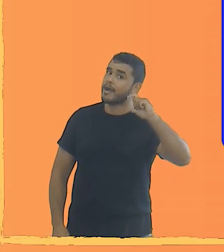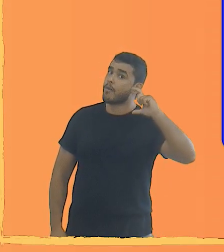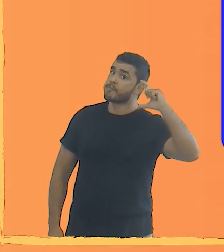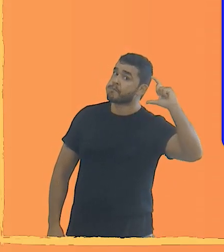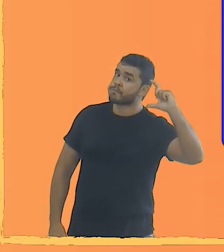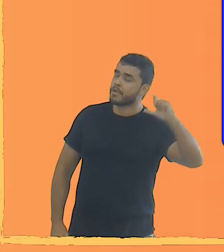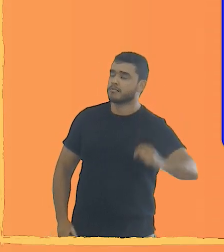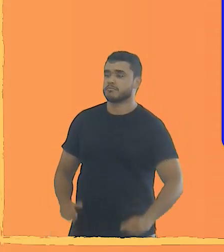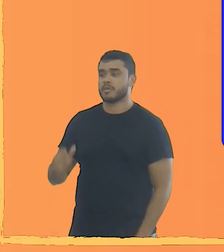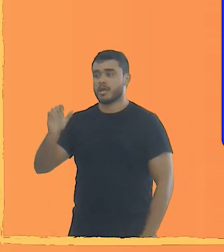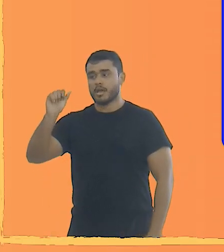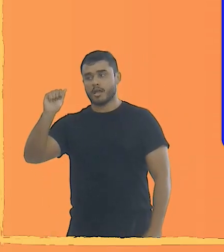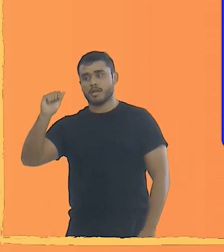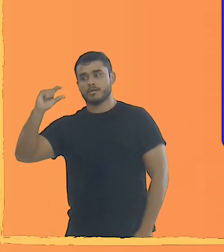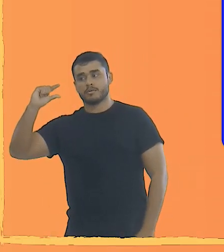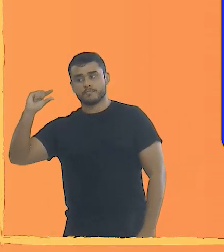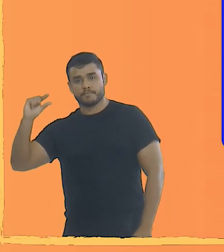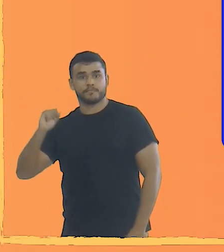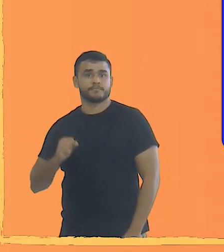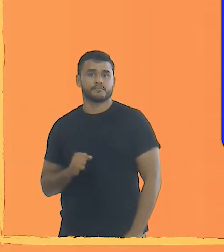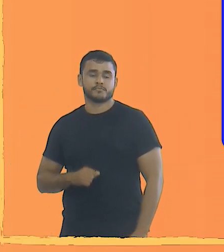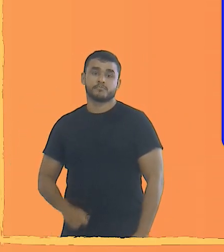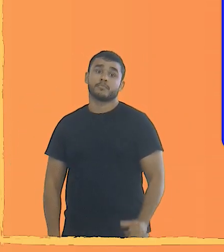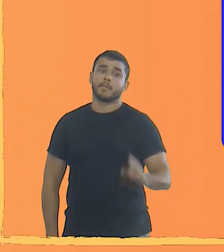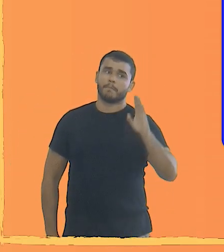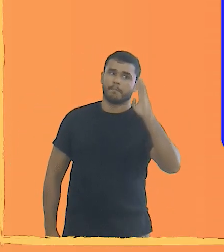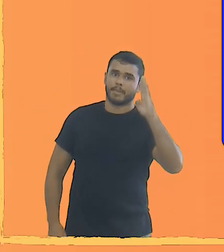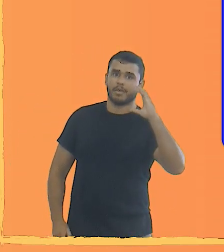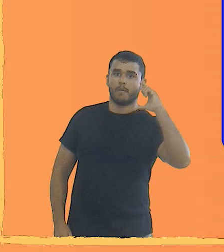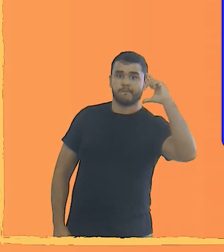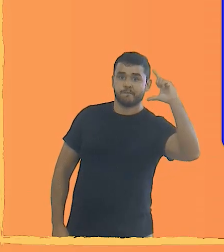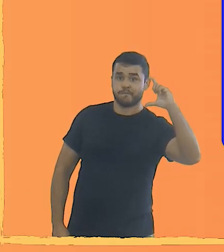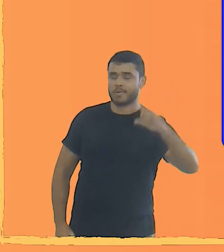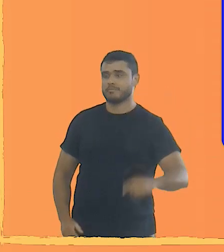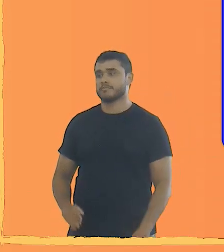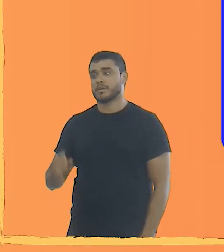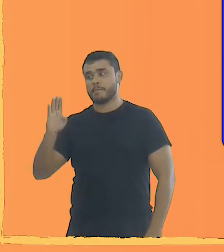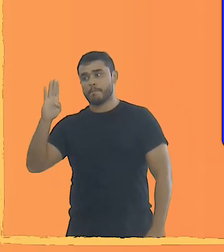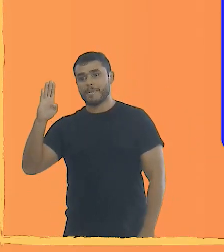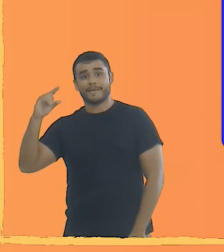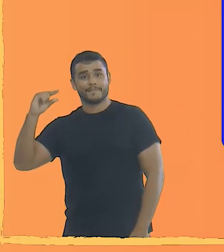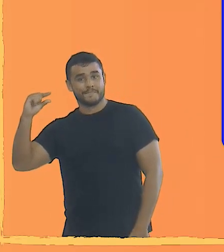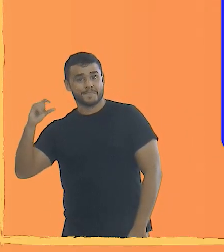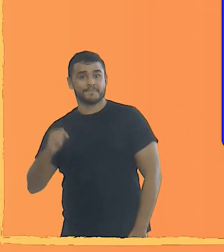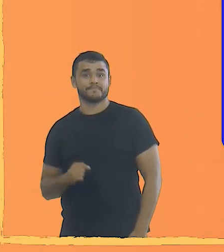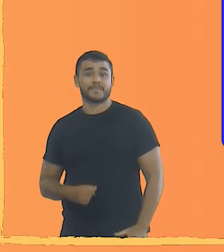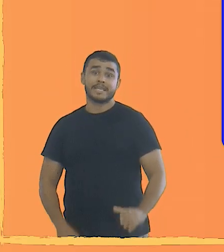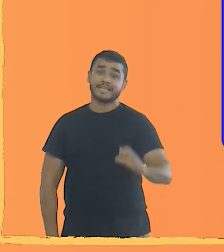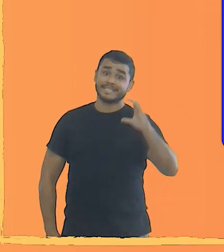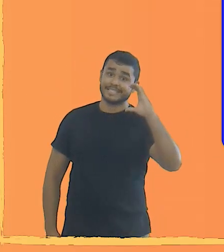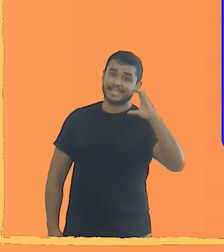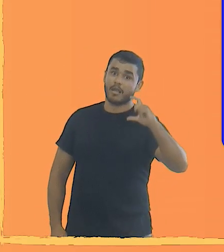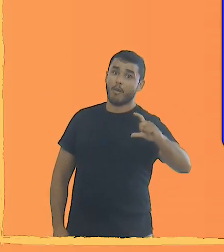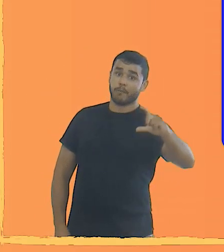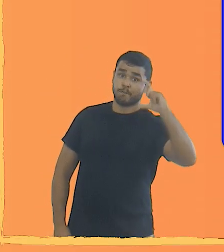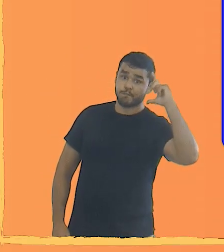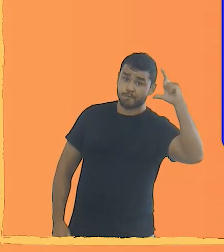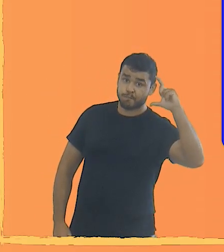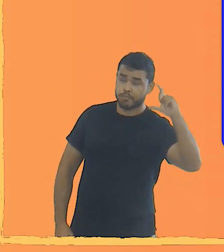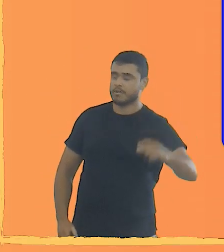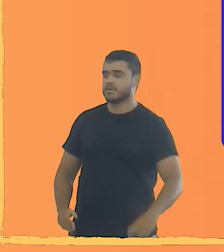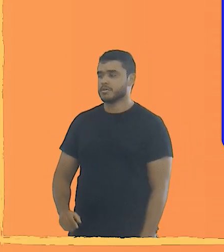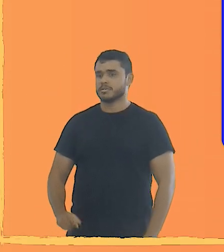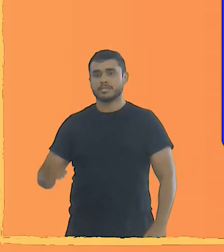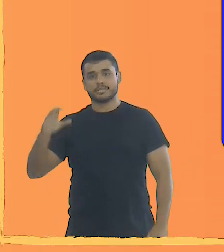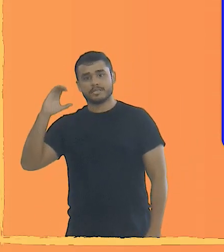2, o minúsculo e o maiúsculo. O B tem 2, o minúsculo e o maiúsculo. O C tem 2. Cada letra aparece com 2